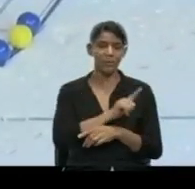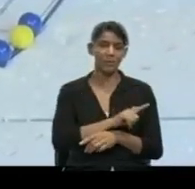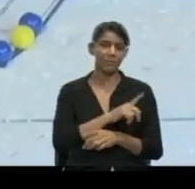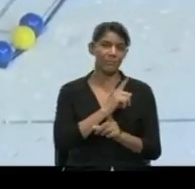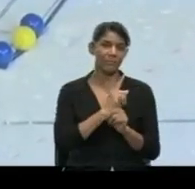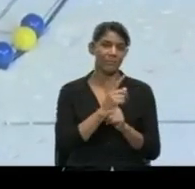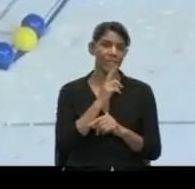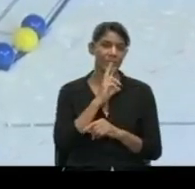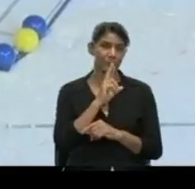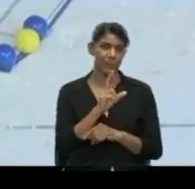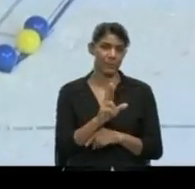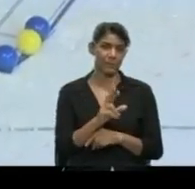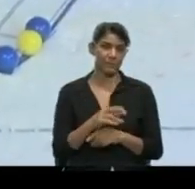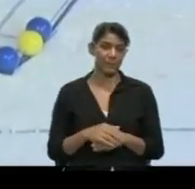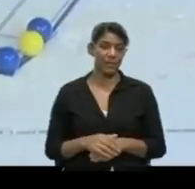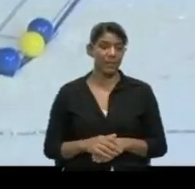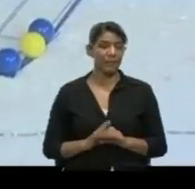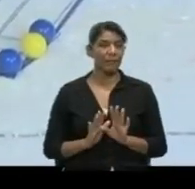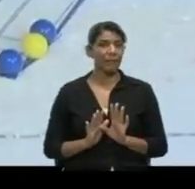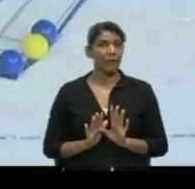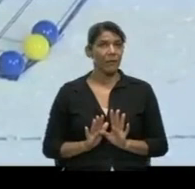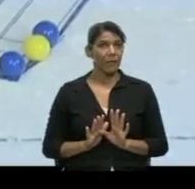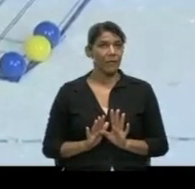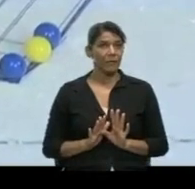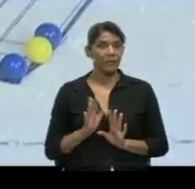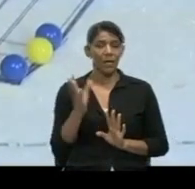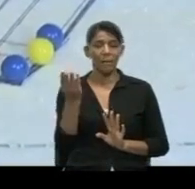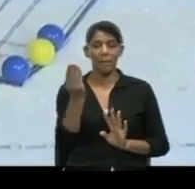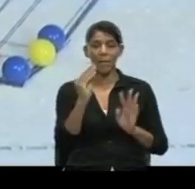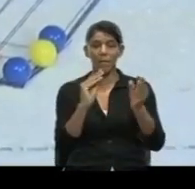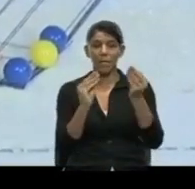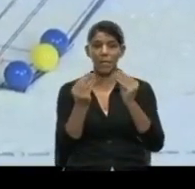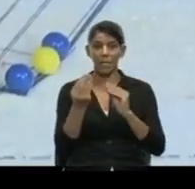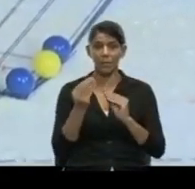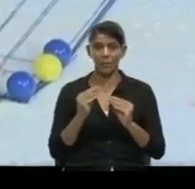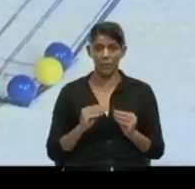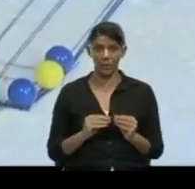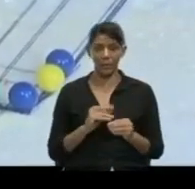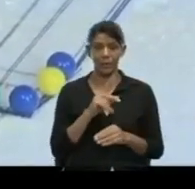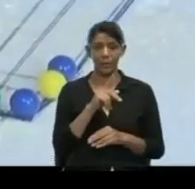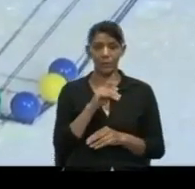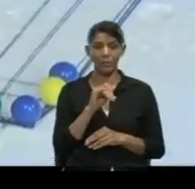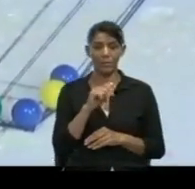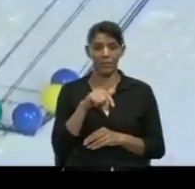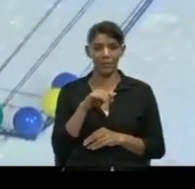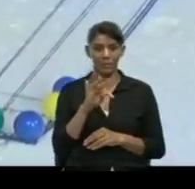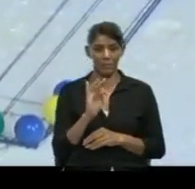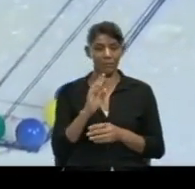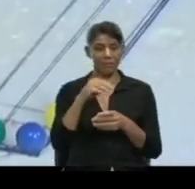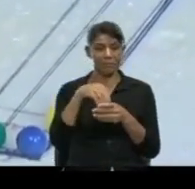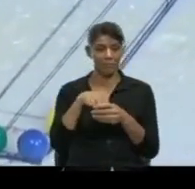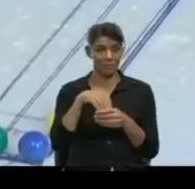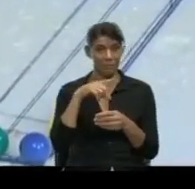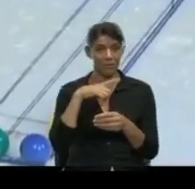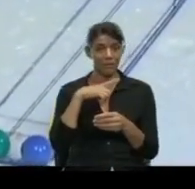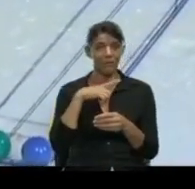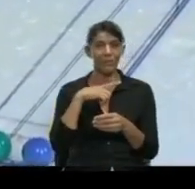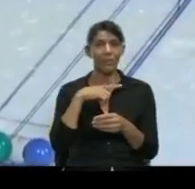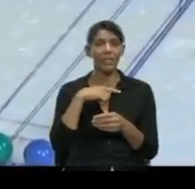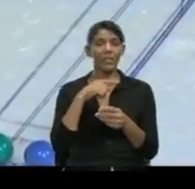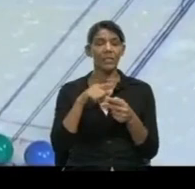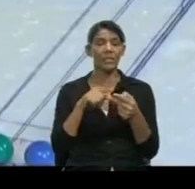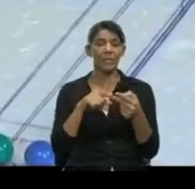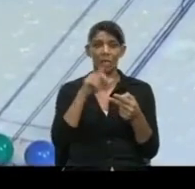aqui, tá? Bom, montou, colocou os piquetes externos, ó, face externa. Esses